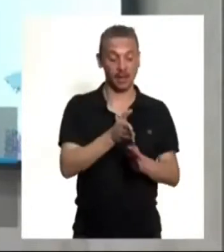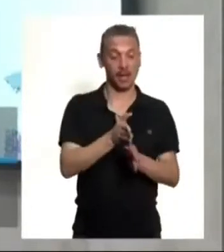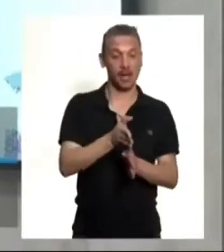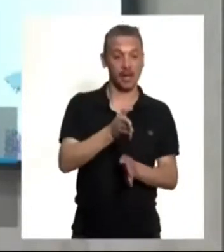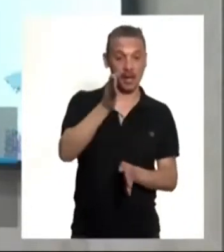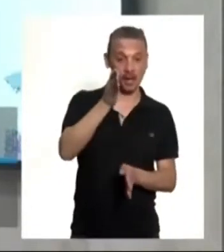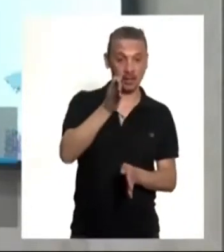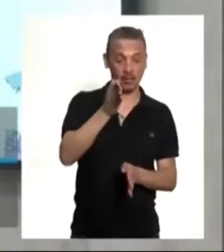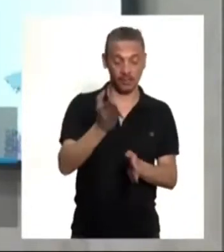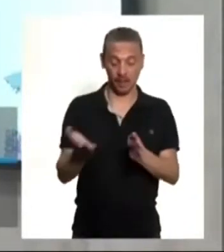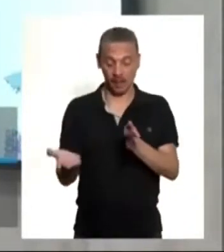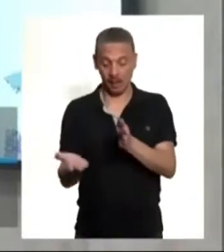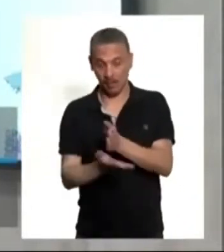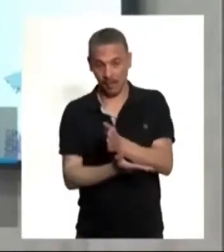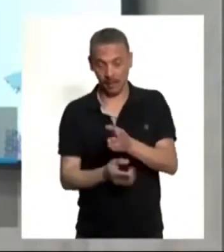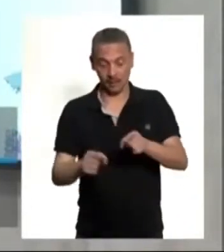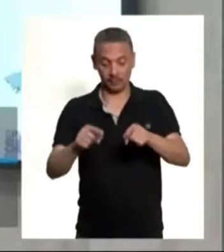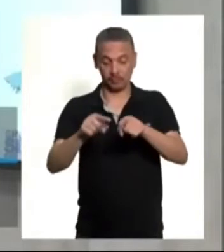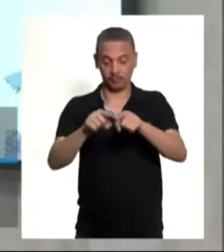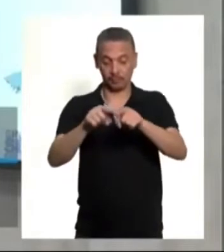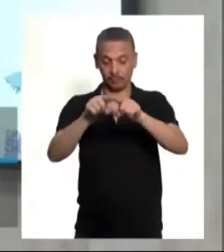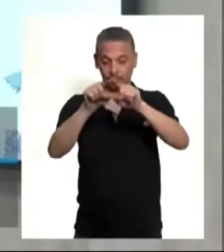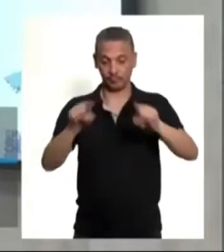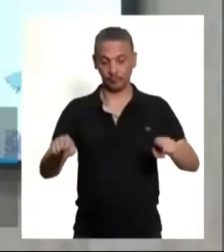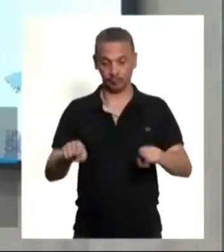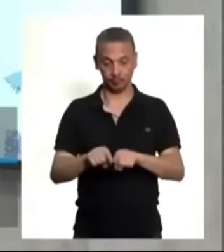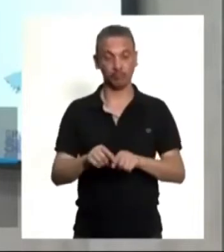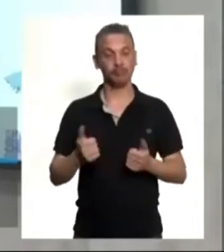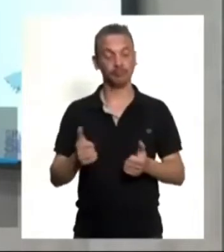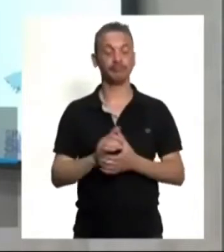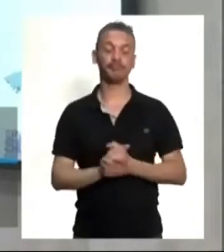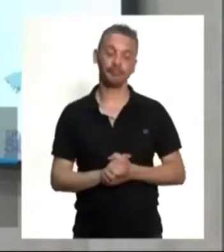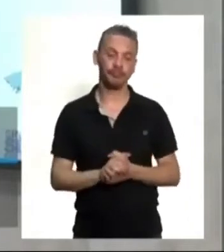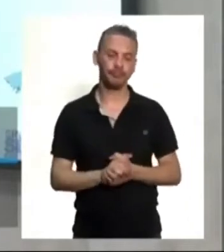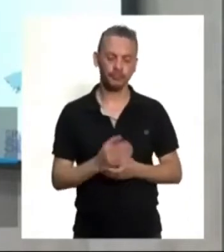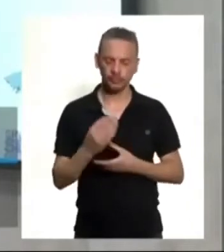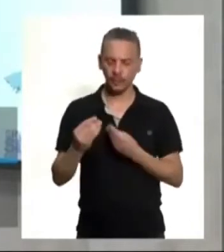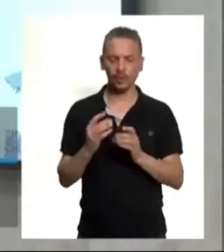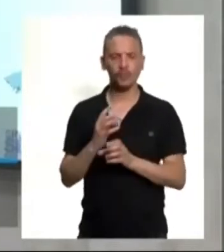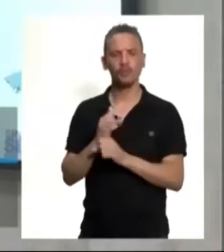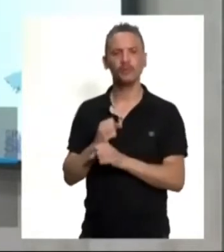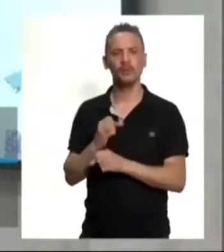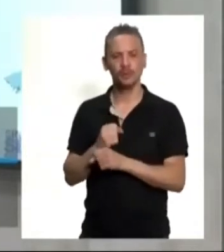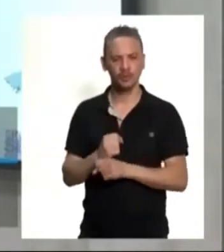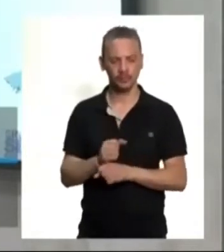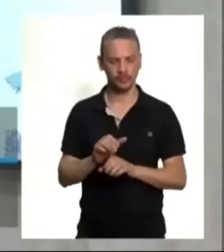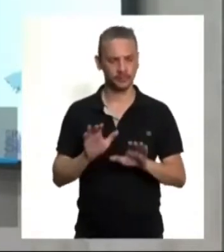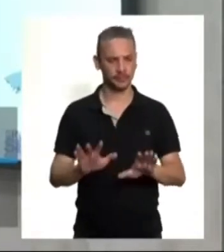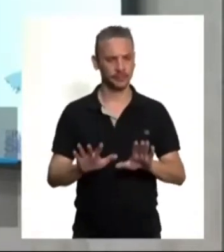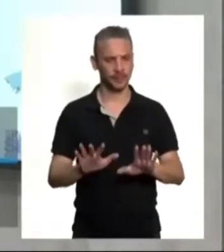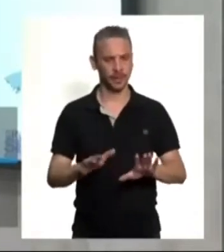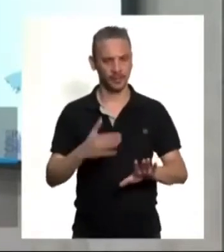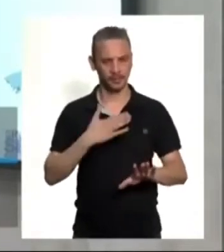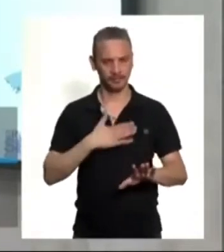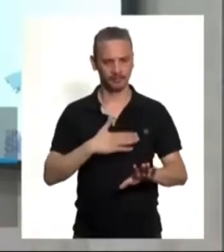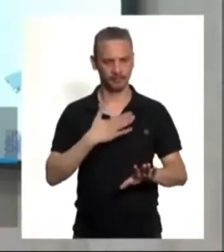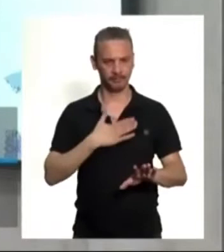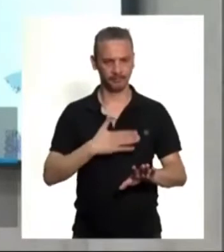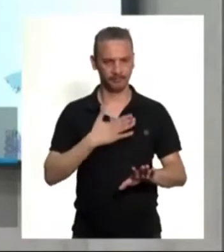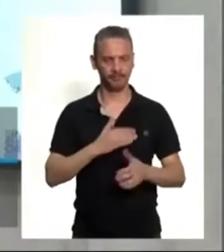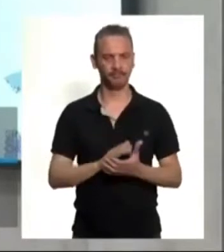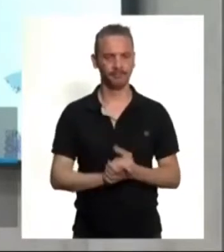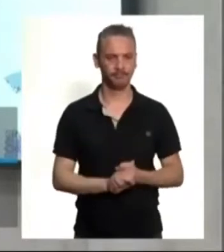um triângulo equilátero. Ótimo, parabéns. Agora você diz, como faz para calcular o volume? Vamos devagar? Para calcular o